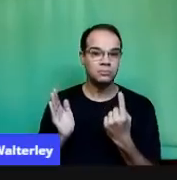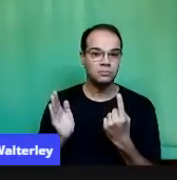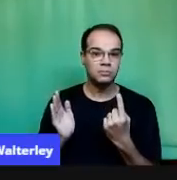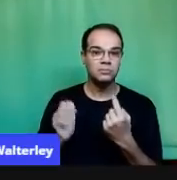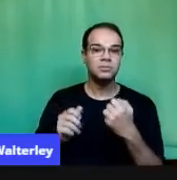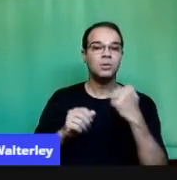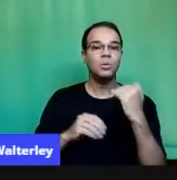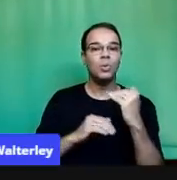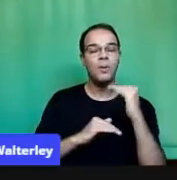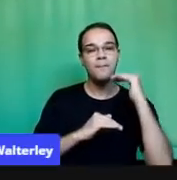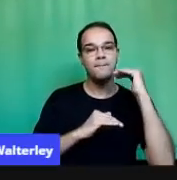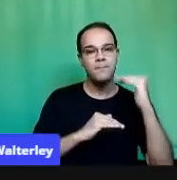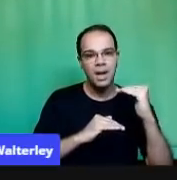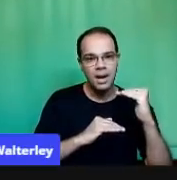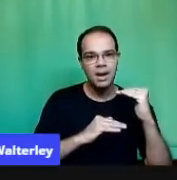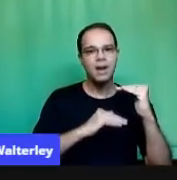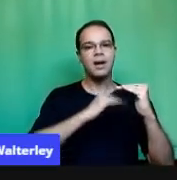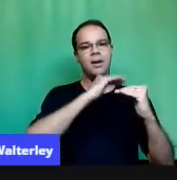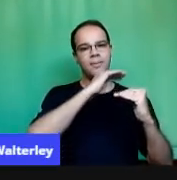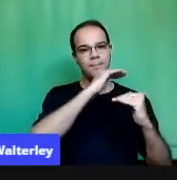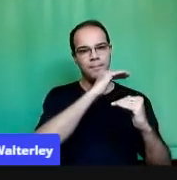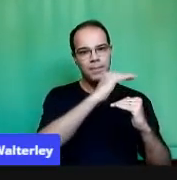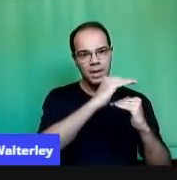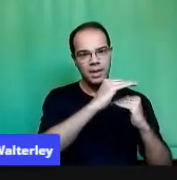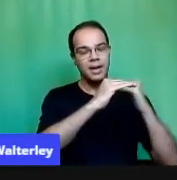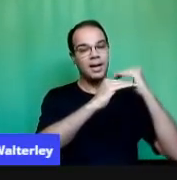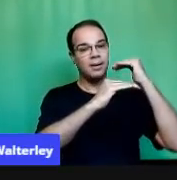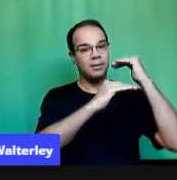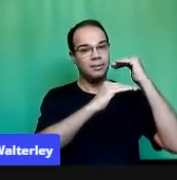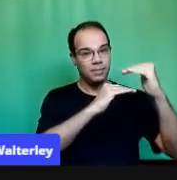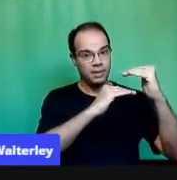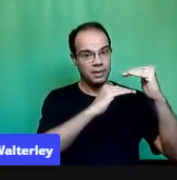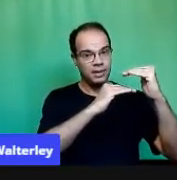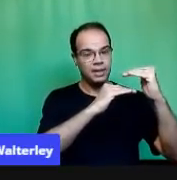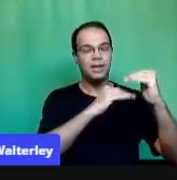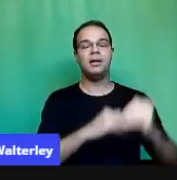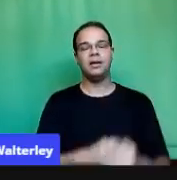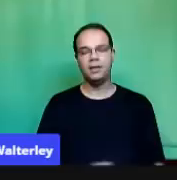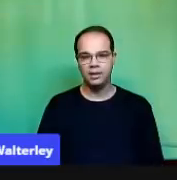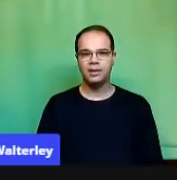arte. E é um processo muito novo na sociedade brasileira ainda.